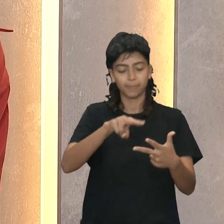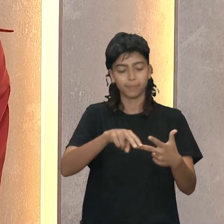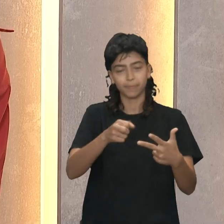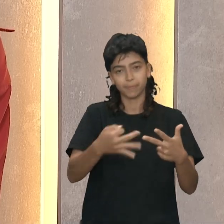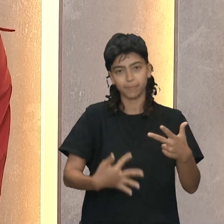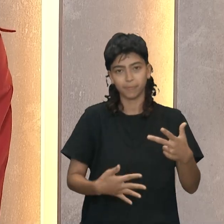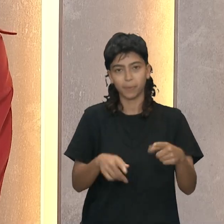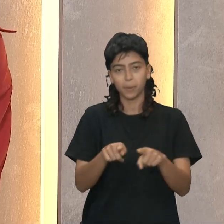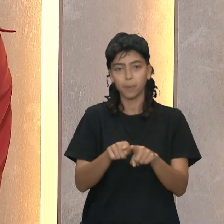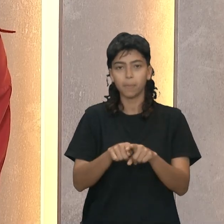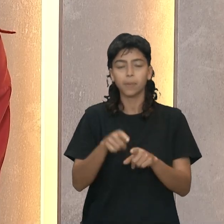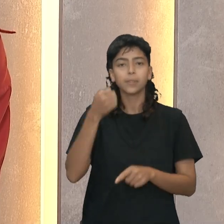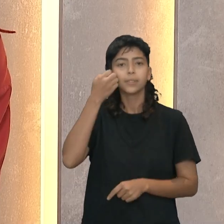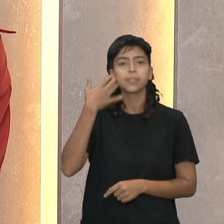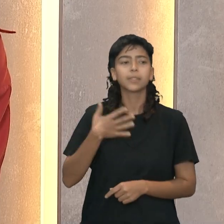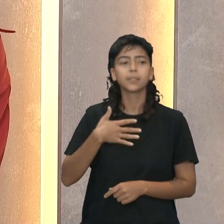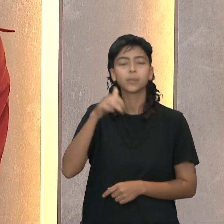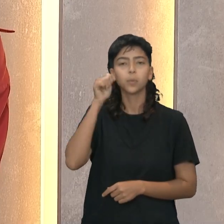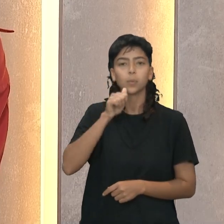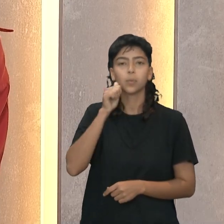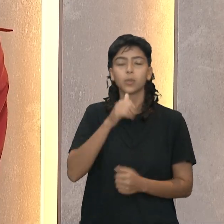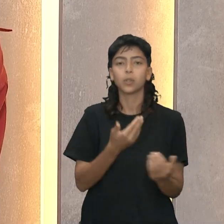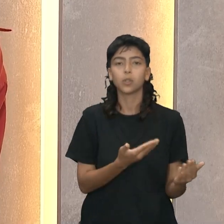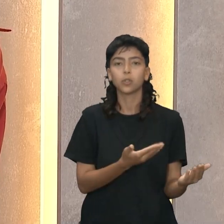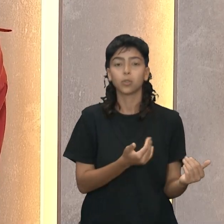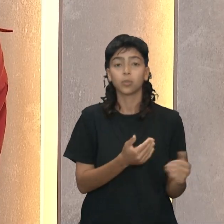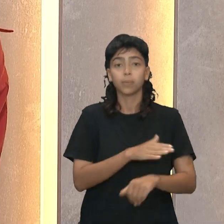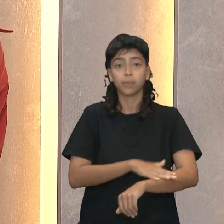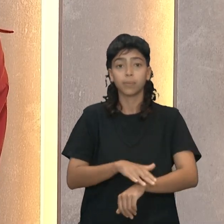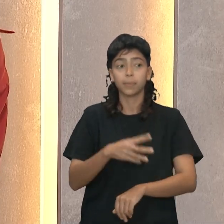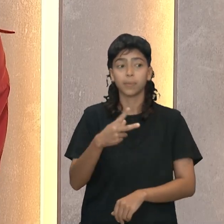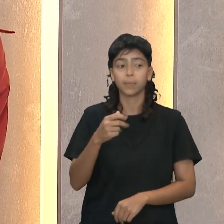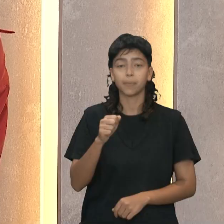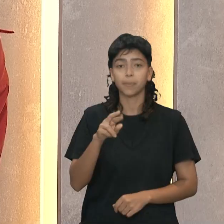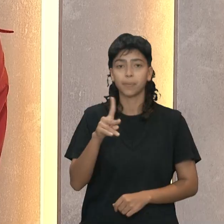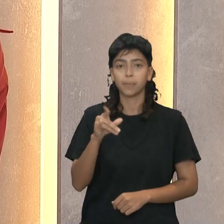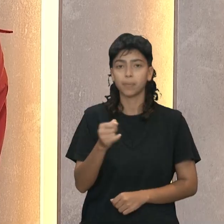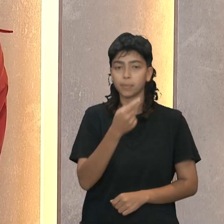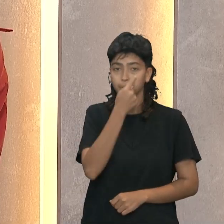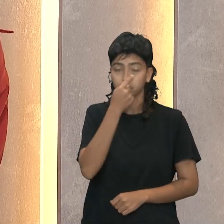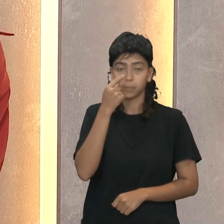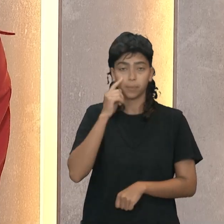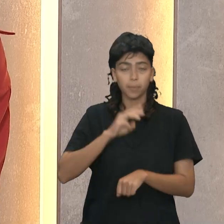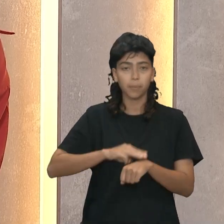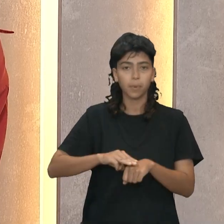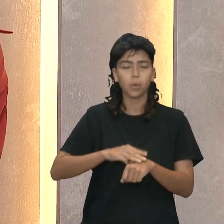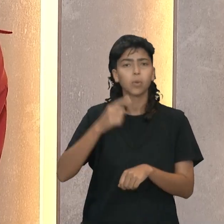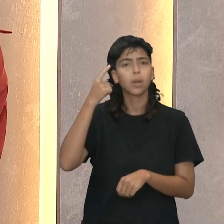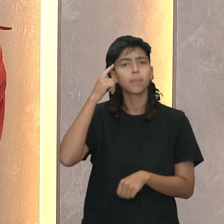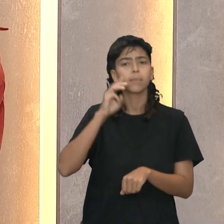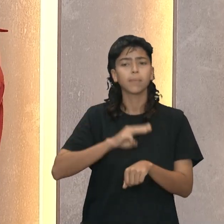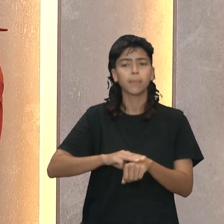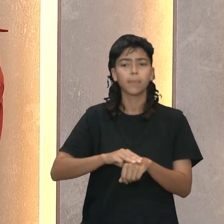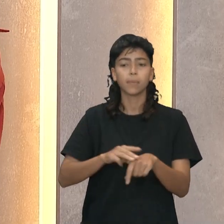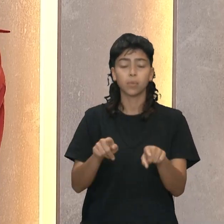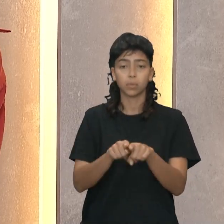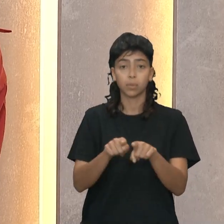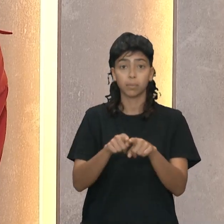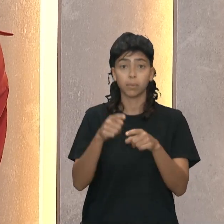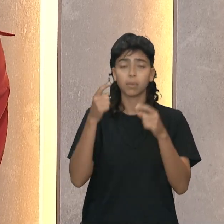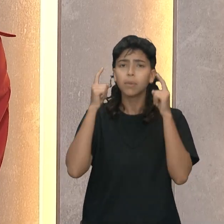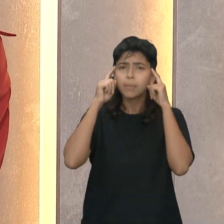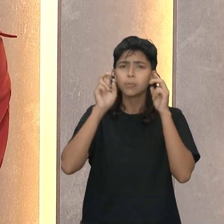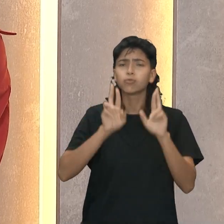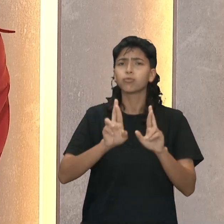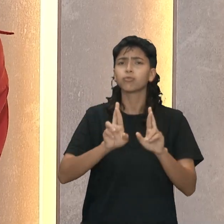do Labitave. Ela se descreve como mulher jovem, de pele parda, com olhos e cabelos castanhos, e os cabelos dela têm 2 comprimentos.